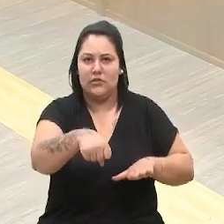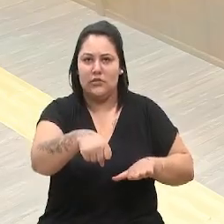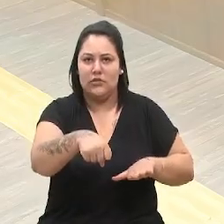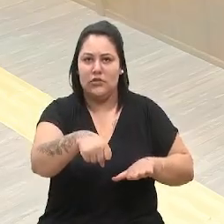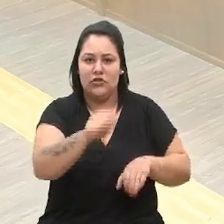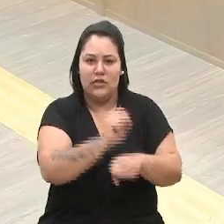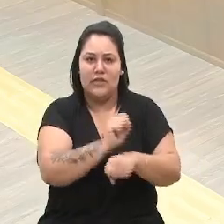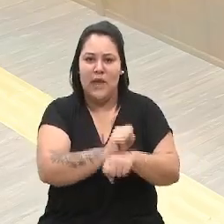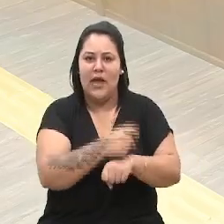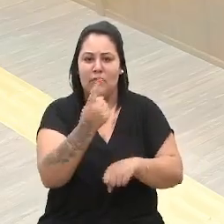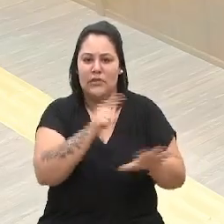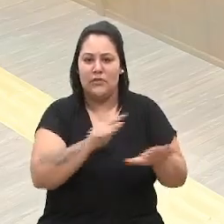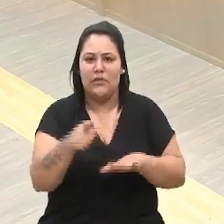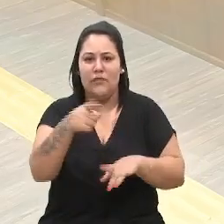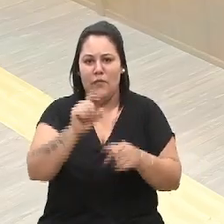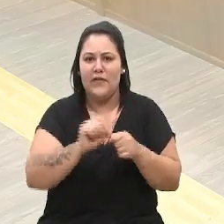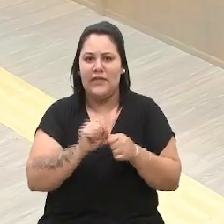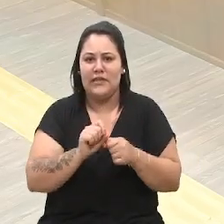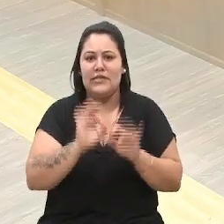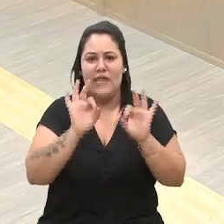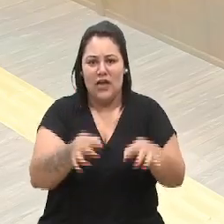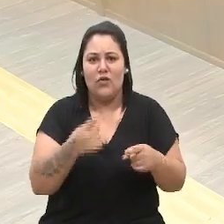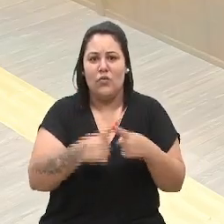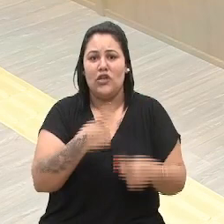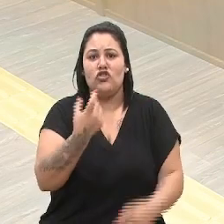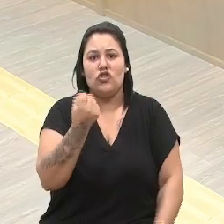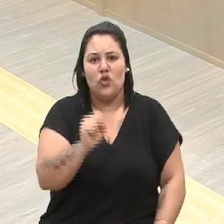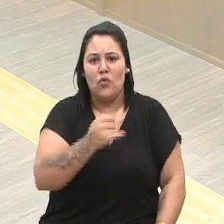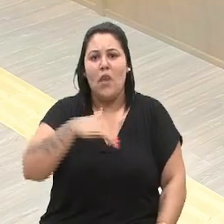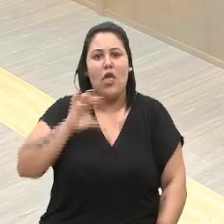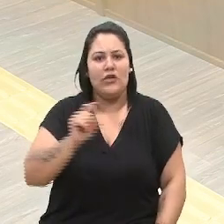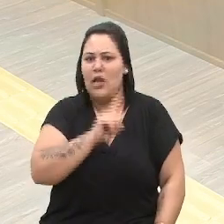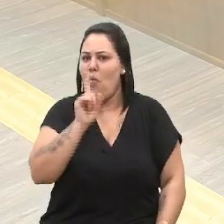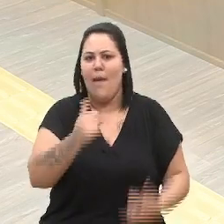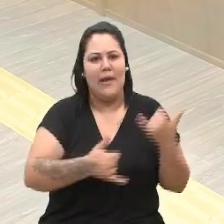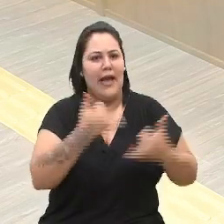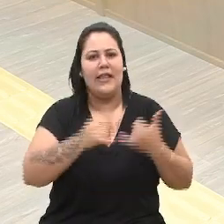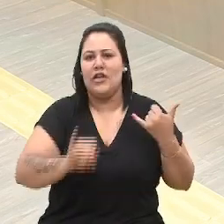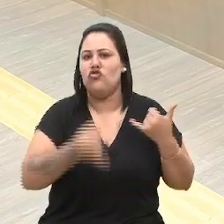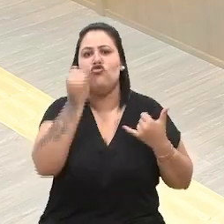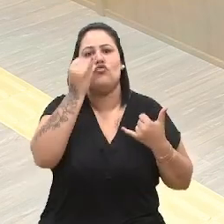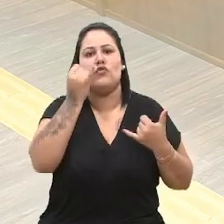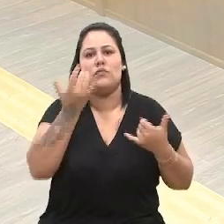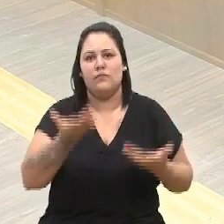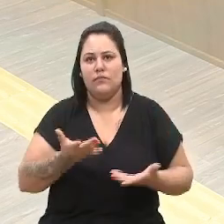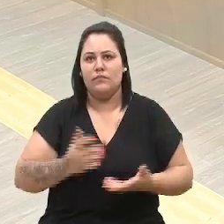esperando. Mas vamos fazer certinho, porque 18 milhões não é brincadeira só de juros. Obrigado, presidente.